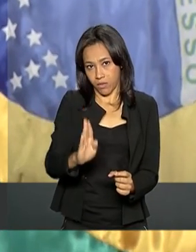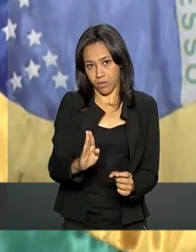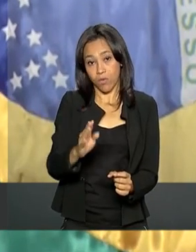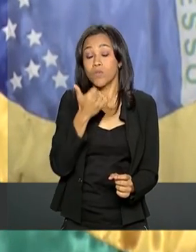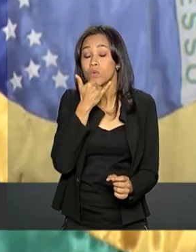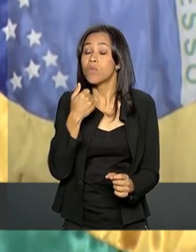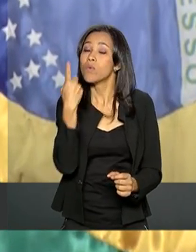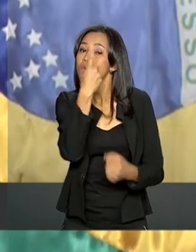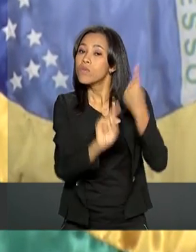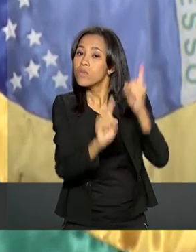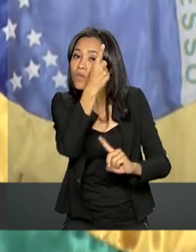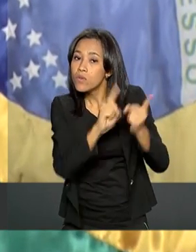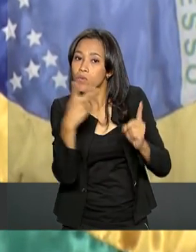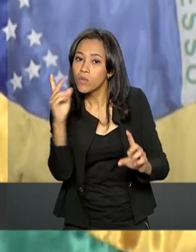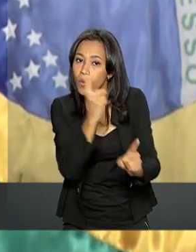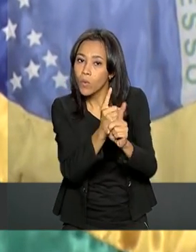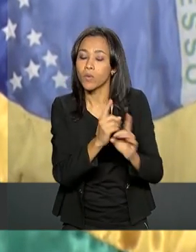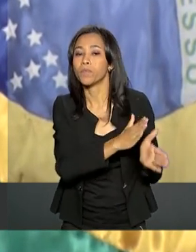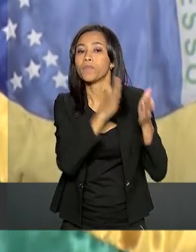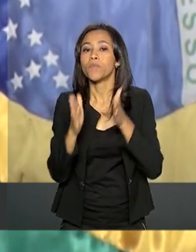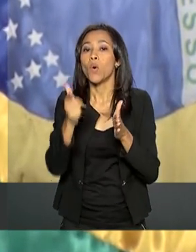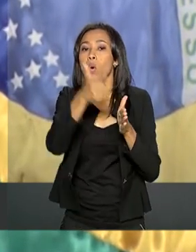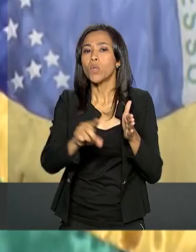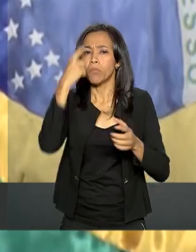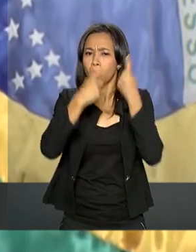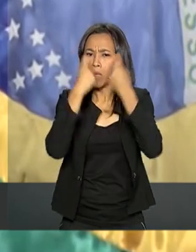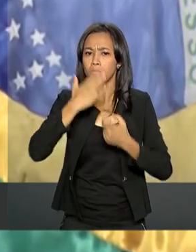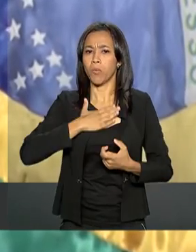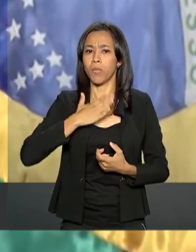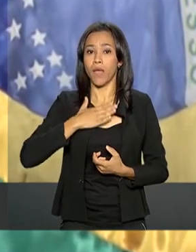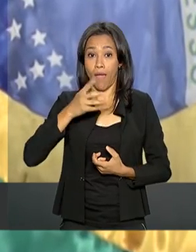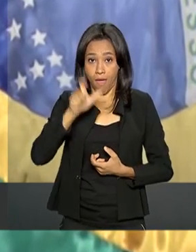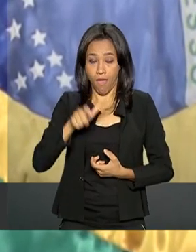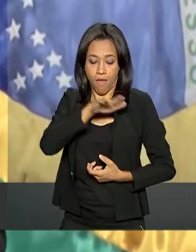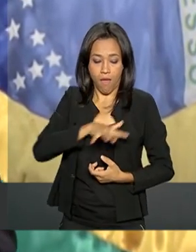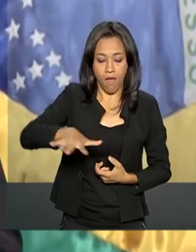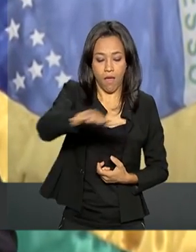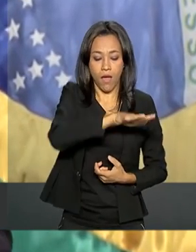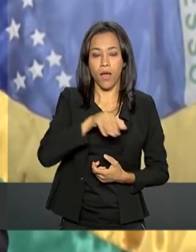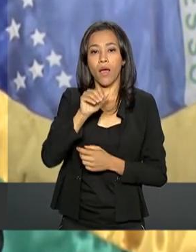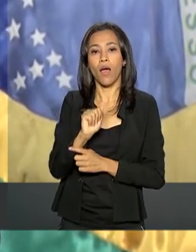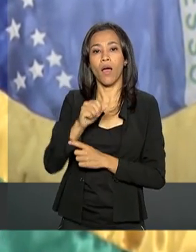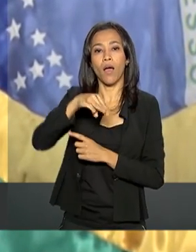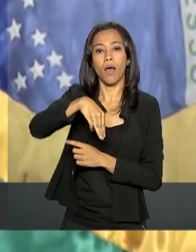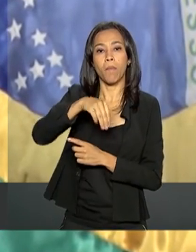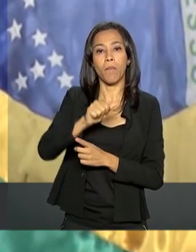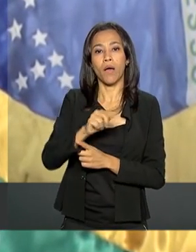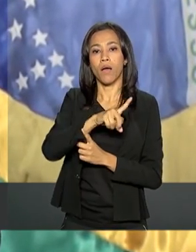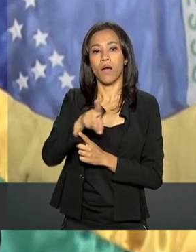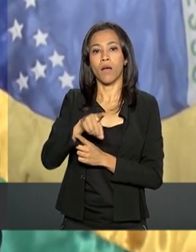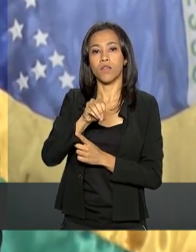minha é a região amazônica. A região amazônica não pode continuar em risco